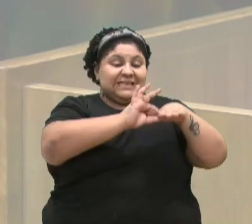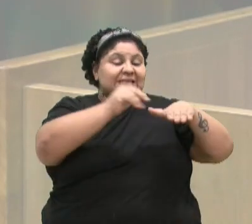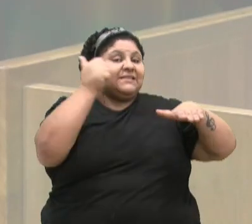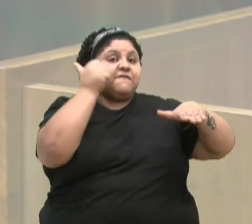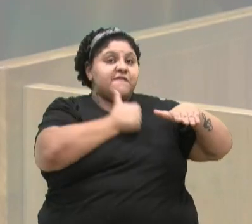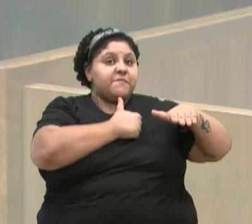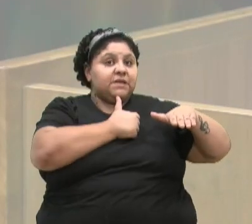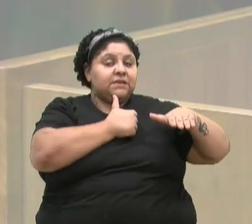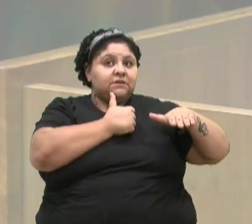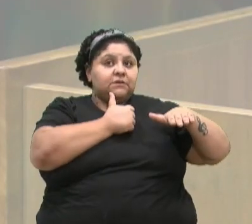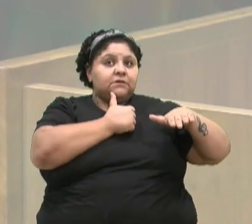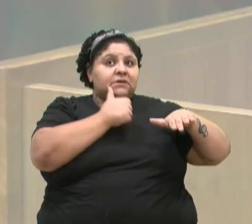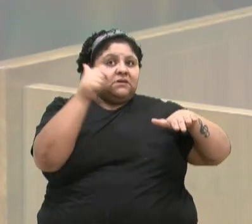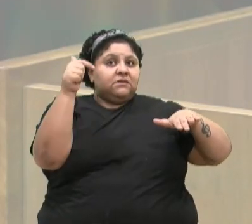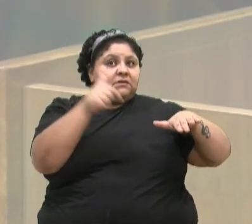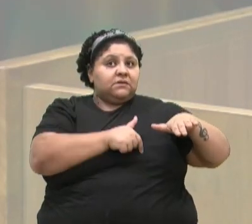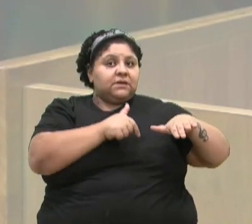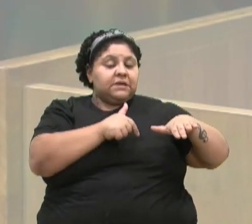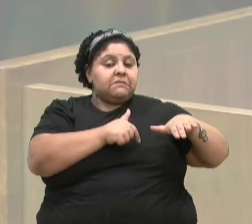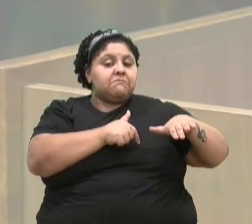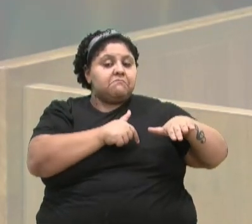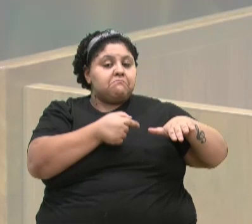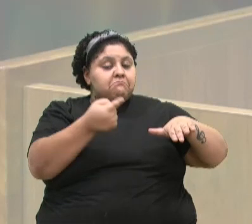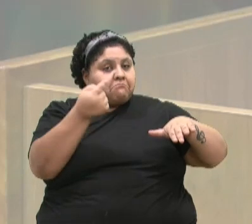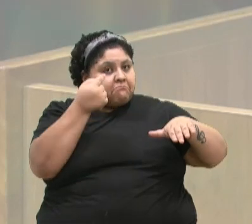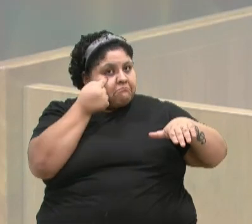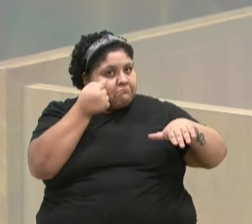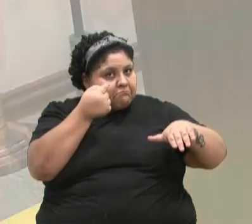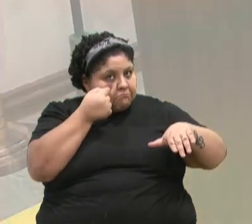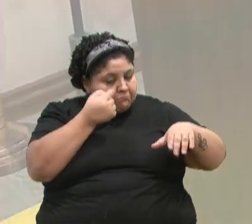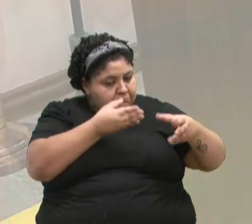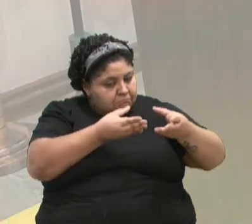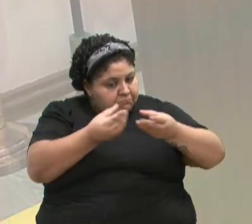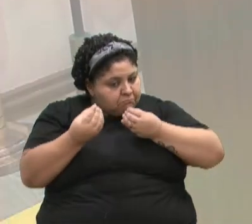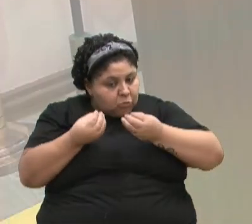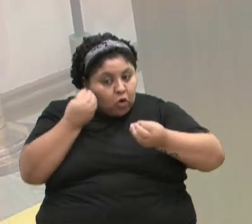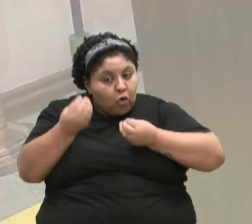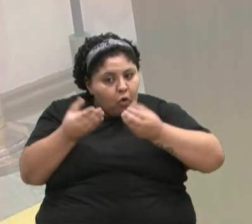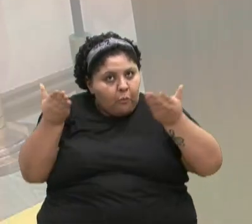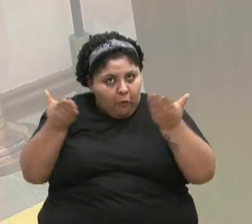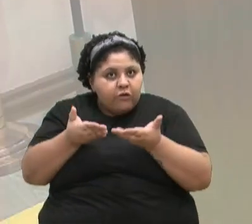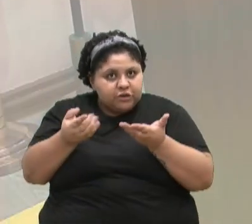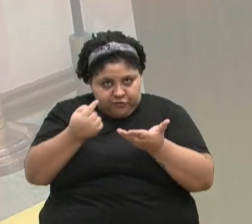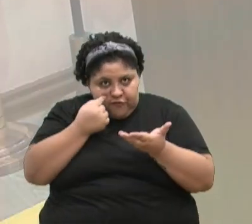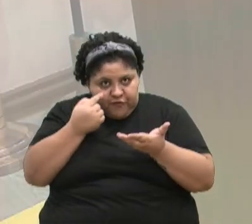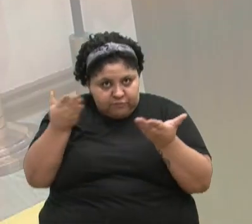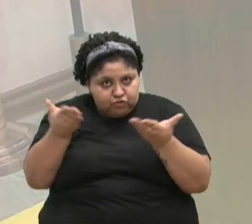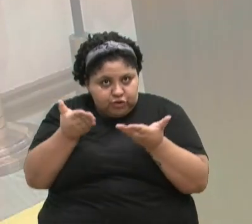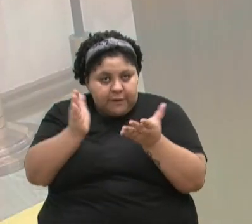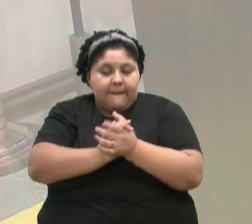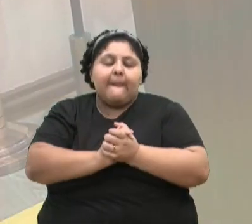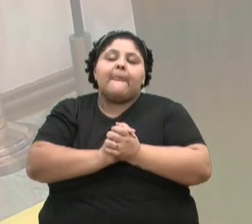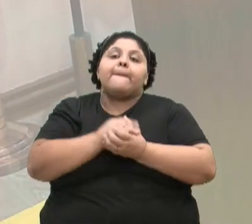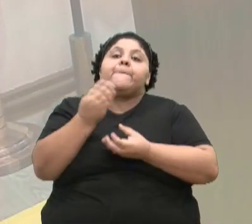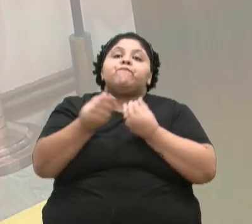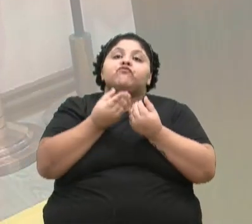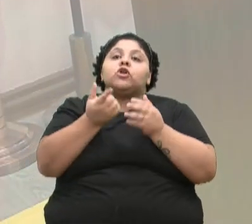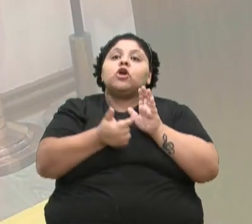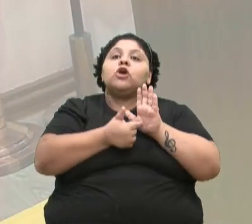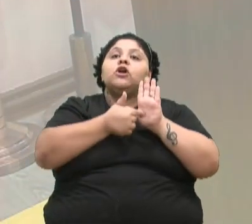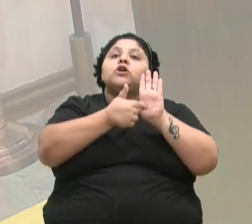feminina aqui é notável, como vemos hoje. O que reflete